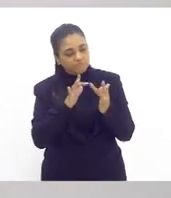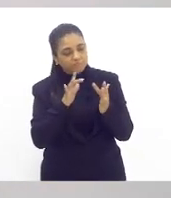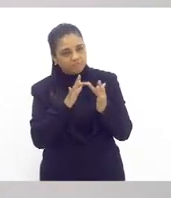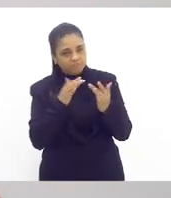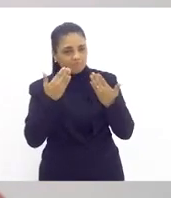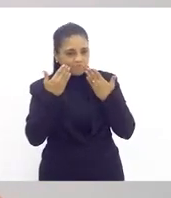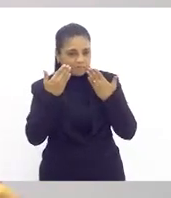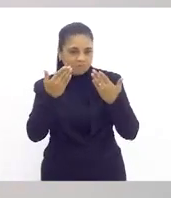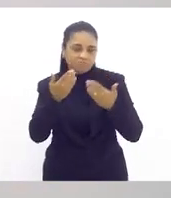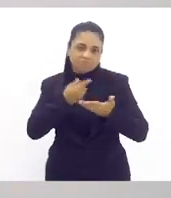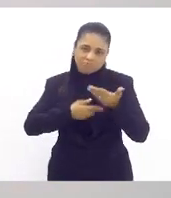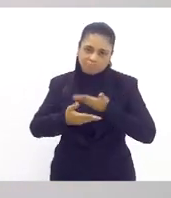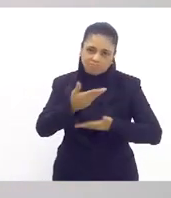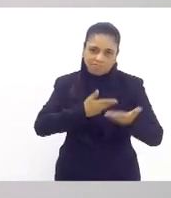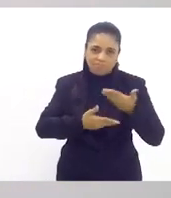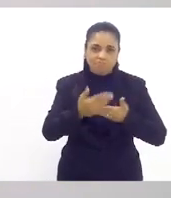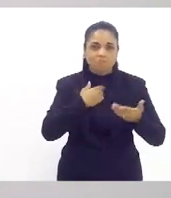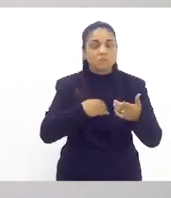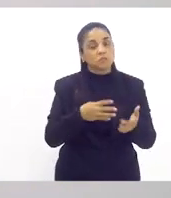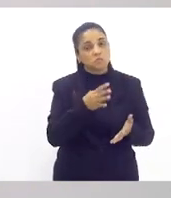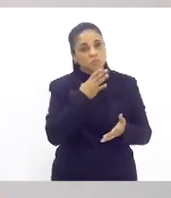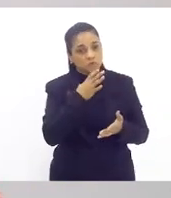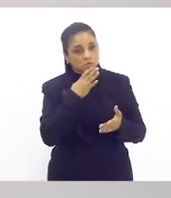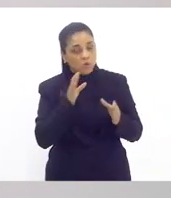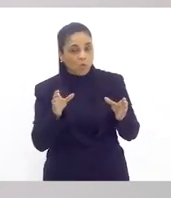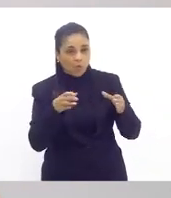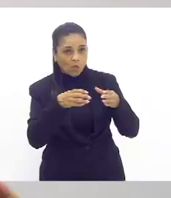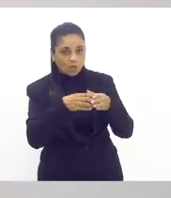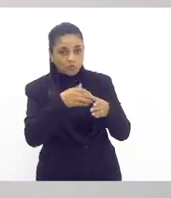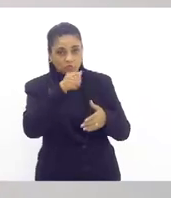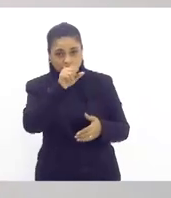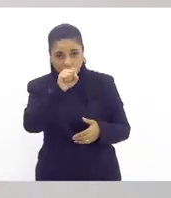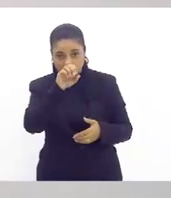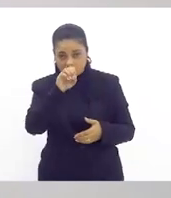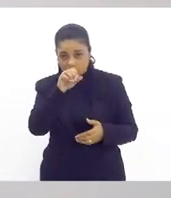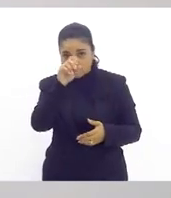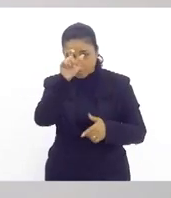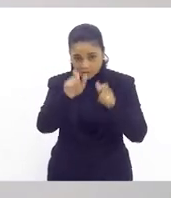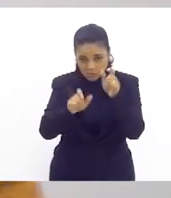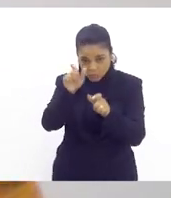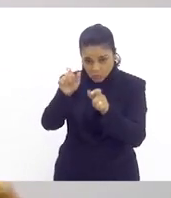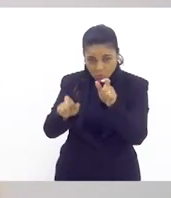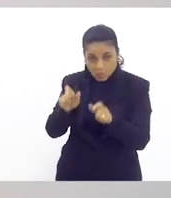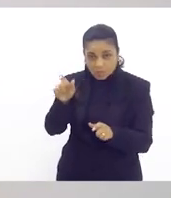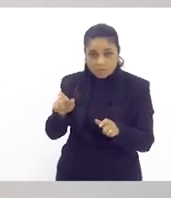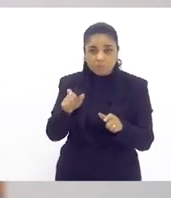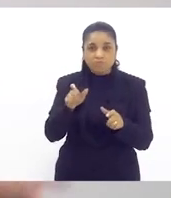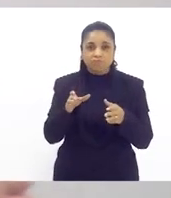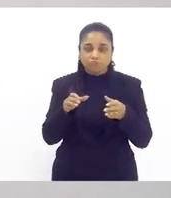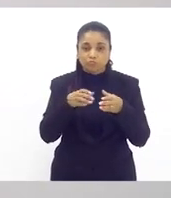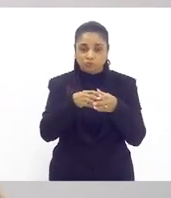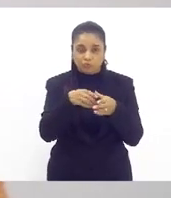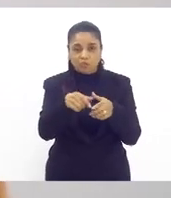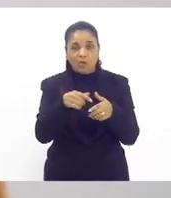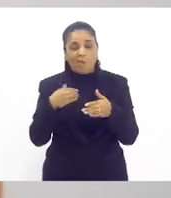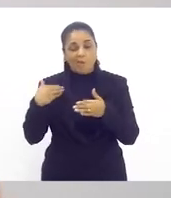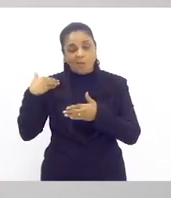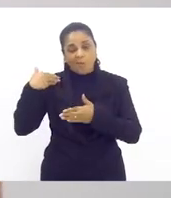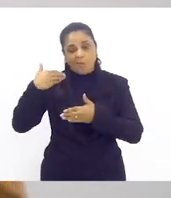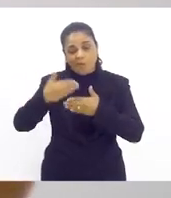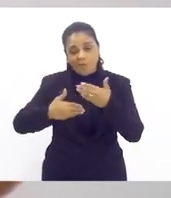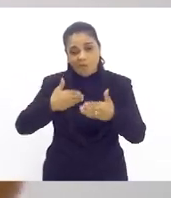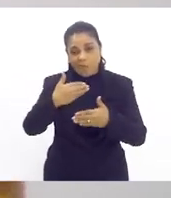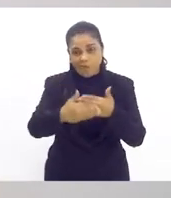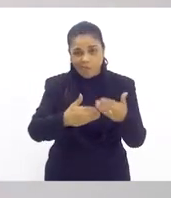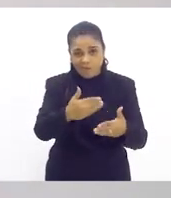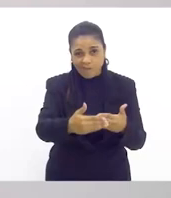dizer que apesar de reconhecer que é um grupo constituído de 80 pessoas que estão ali agrupada ao longo desse tempo a gente tem ouvido